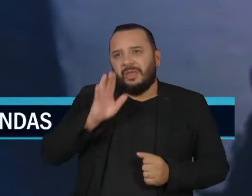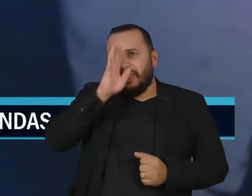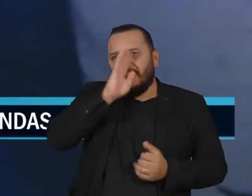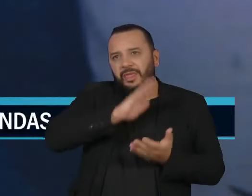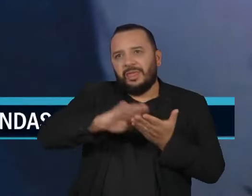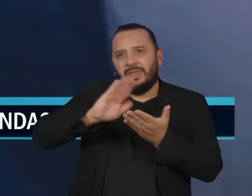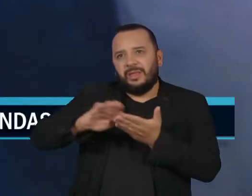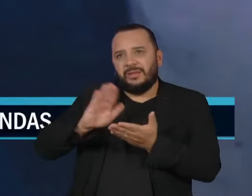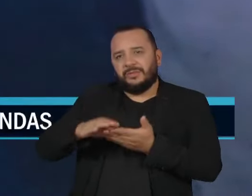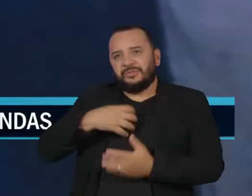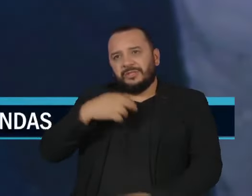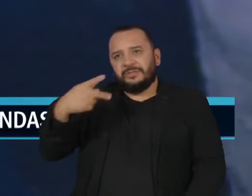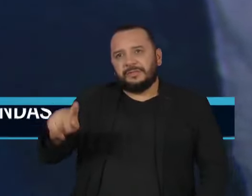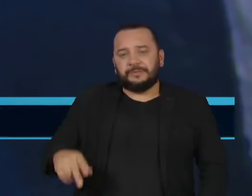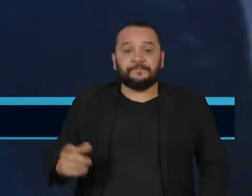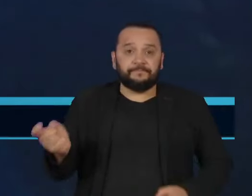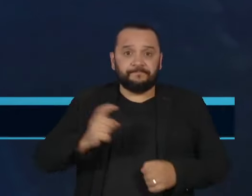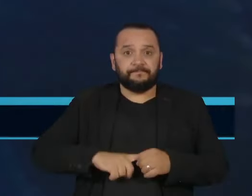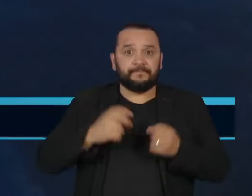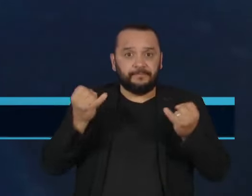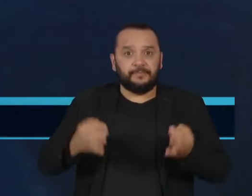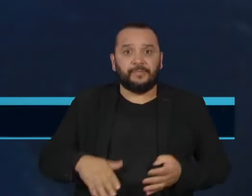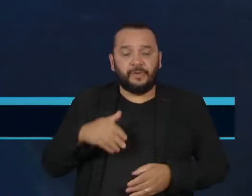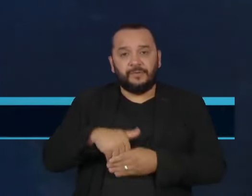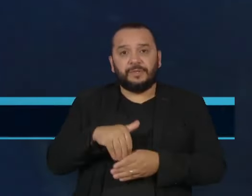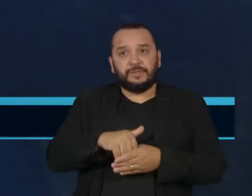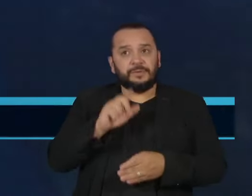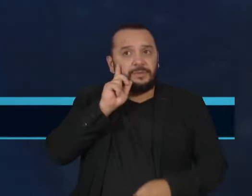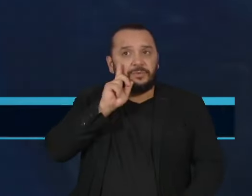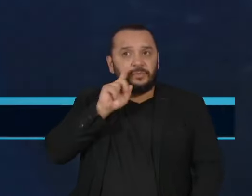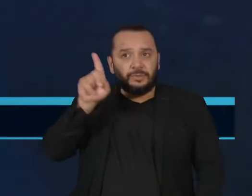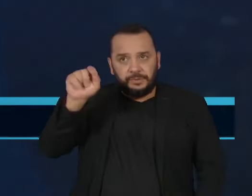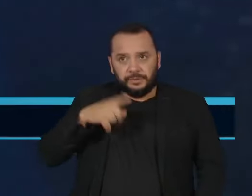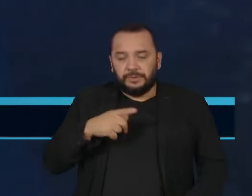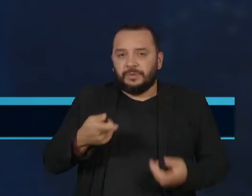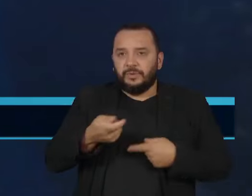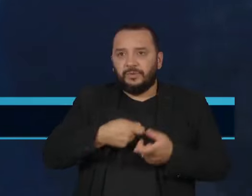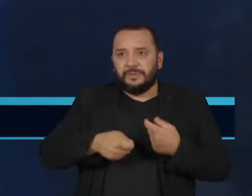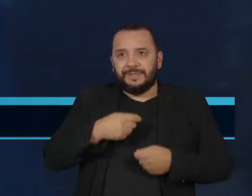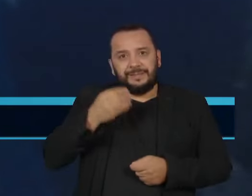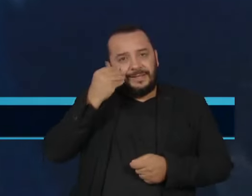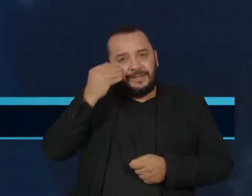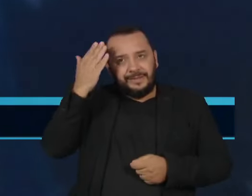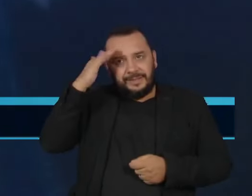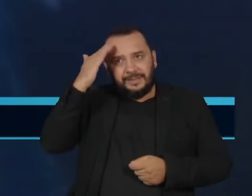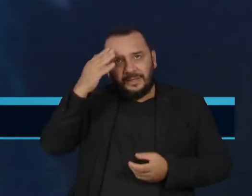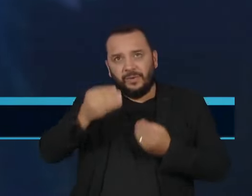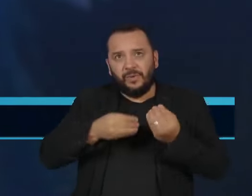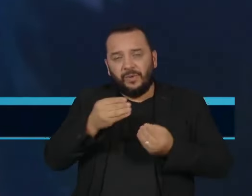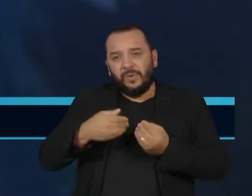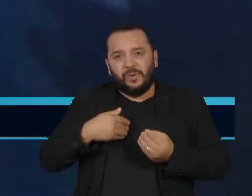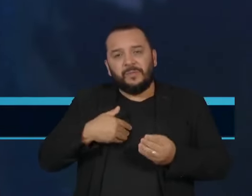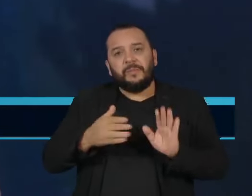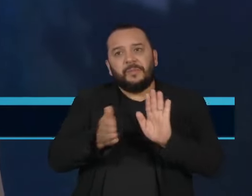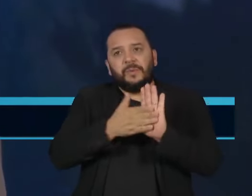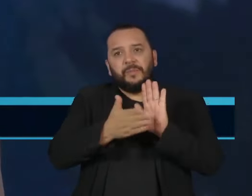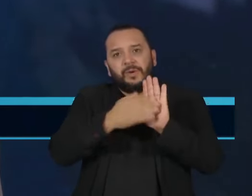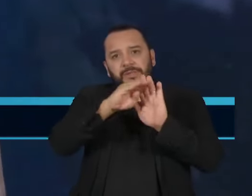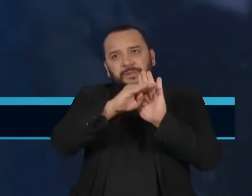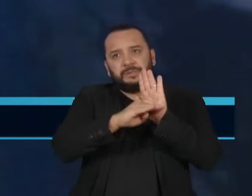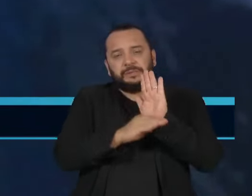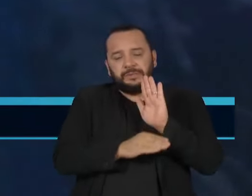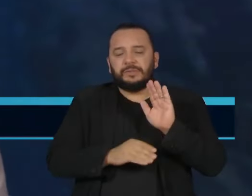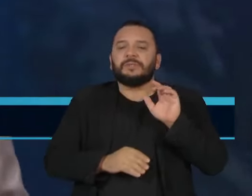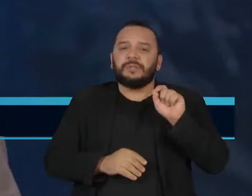E agora nós voltamos a falar das eleições presidenciais americanas. Economistas tentam entender como as políticas propostas por Donald Trump